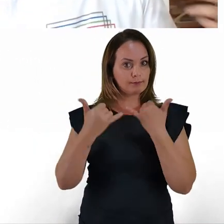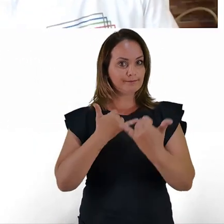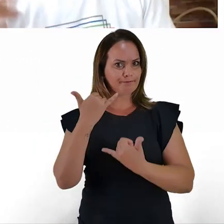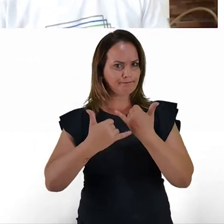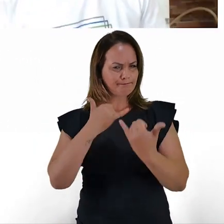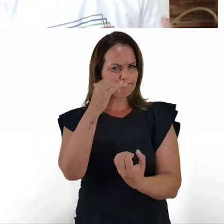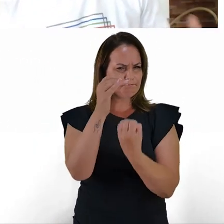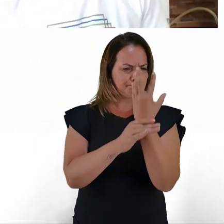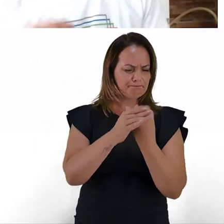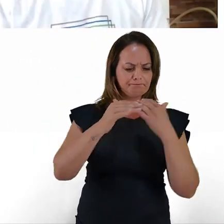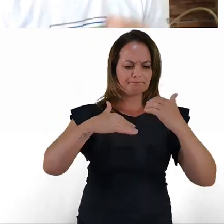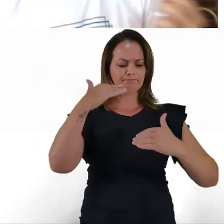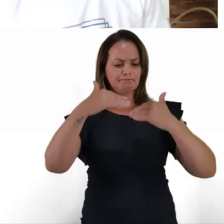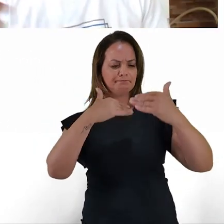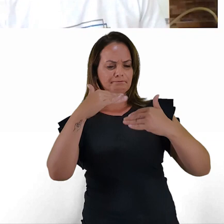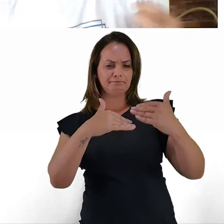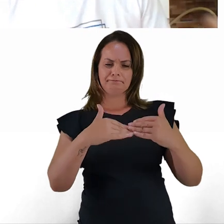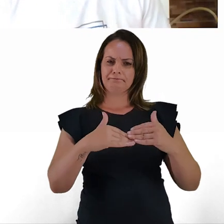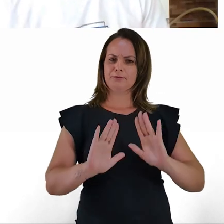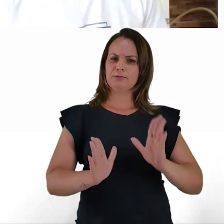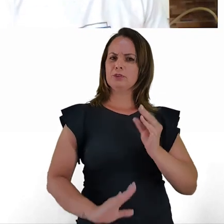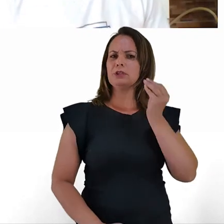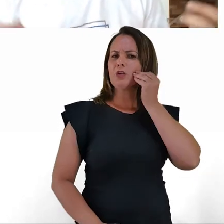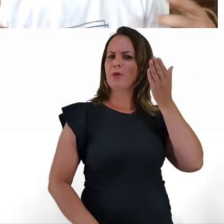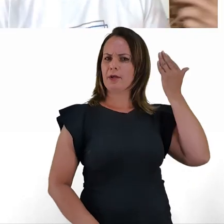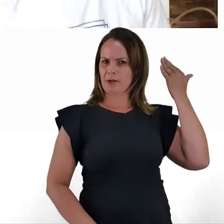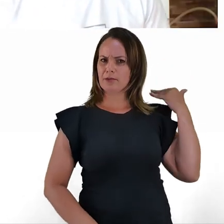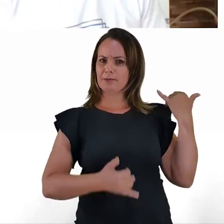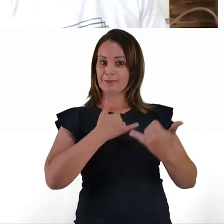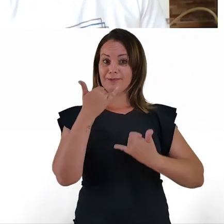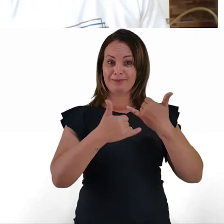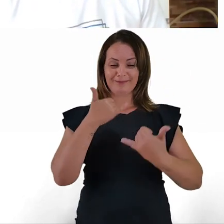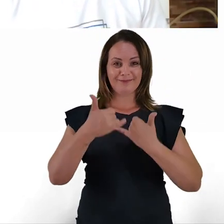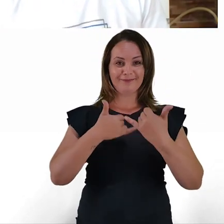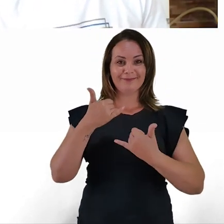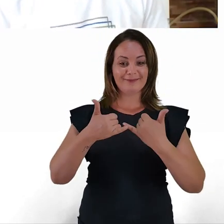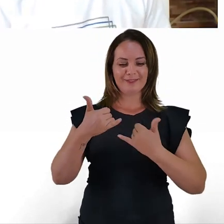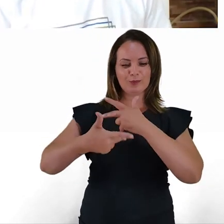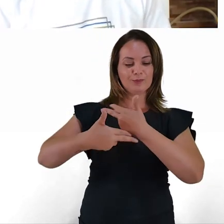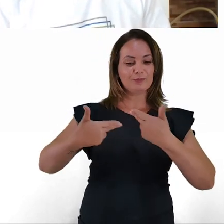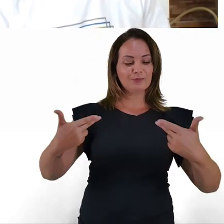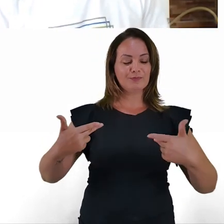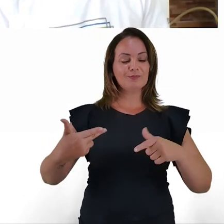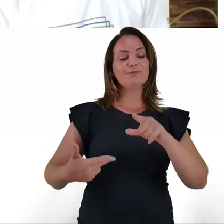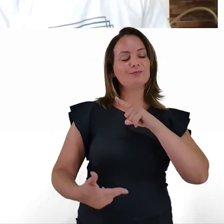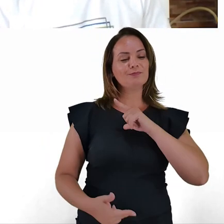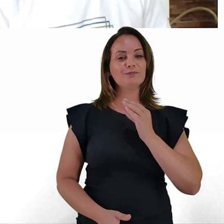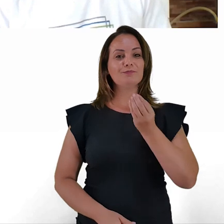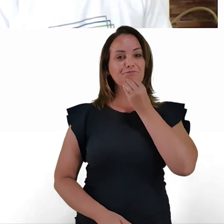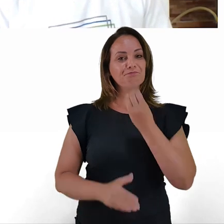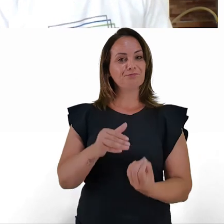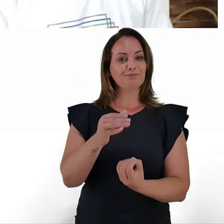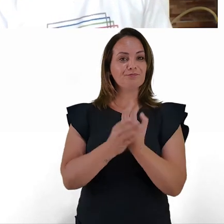criando, iam desenvolvendo, baseado nas experiências que eles tinham com outros jogos, né? Essas dinâmicas de jogos todos, eles tiveram a oportunidade de